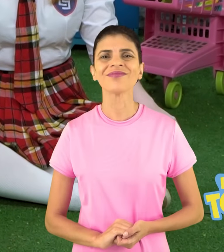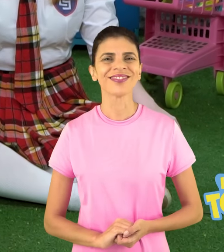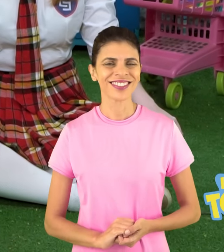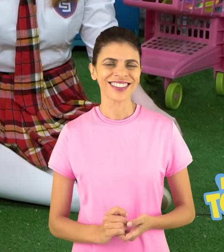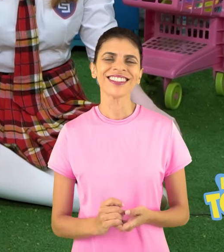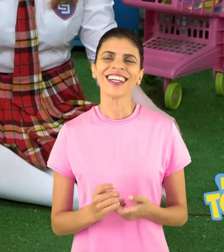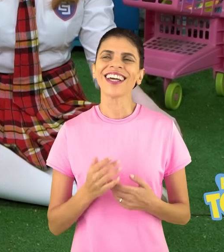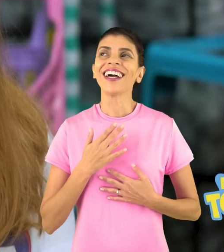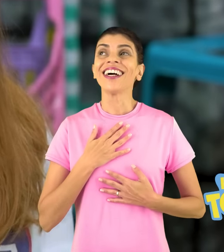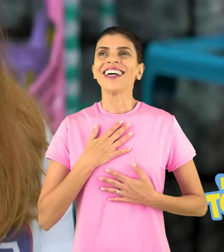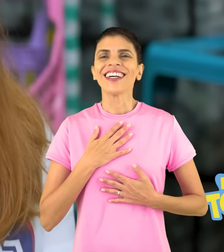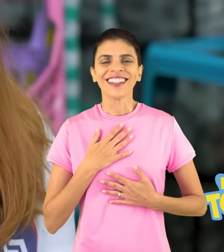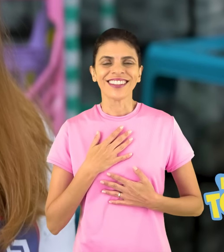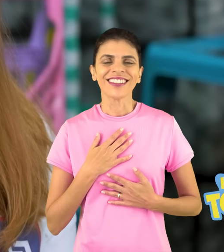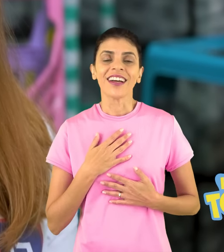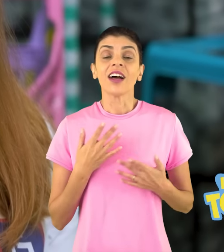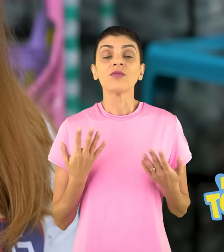eu posso relaxar.